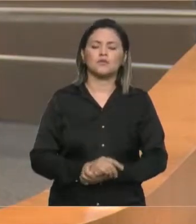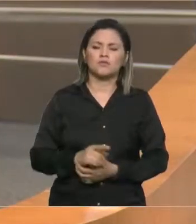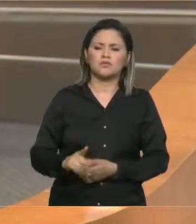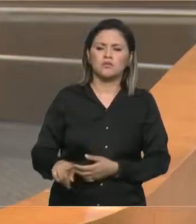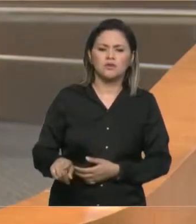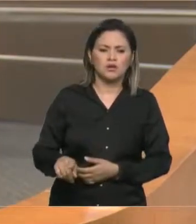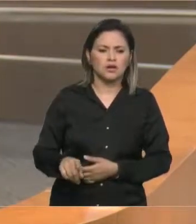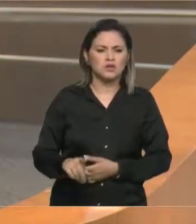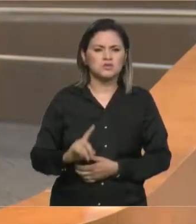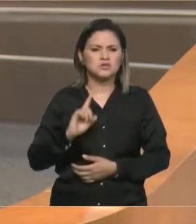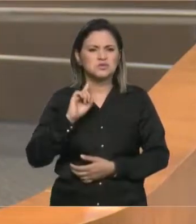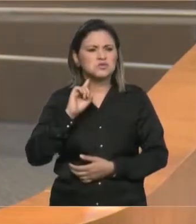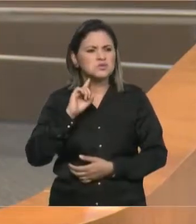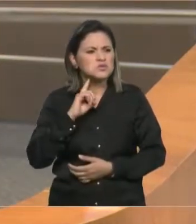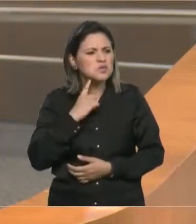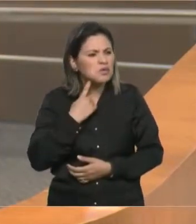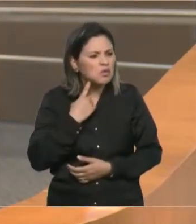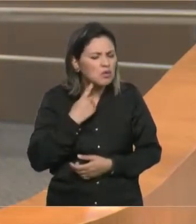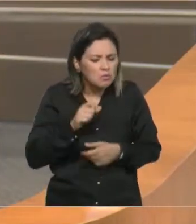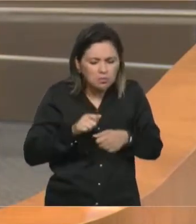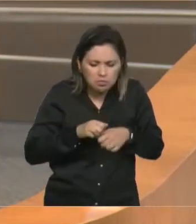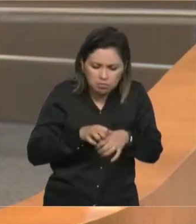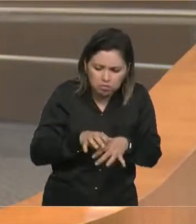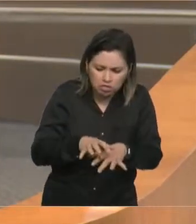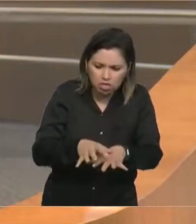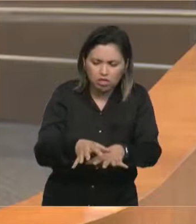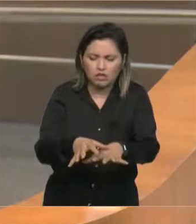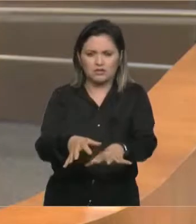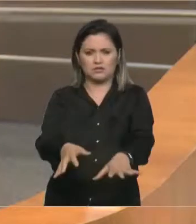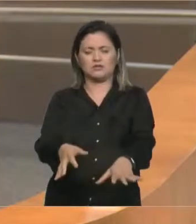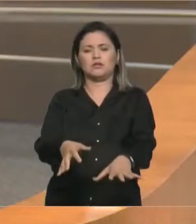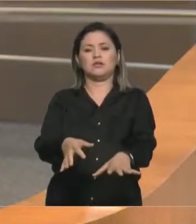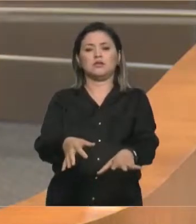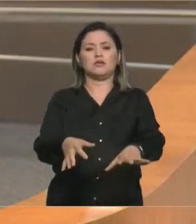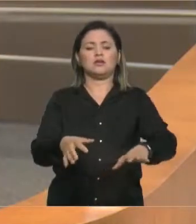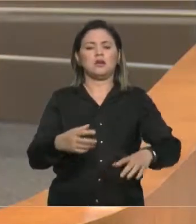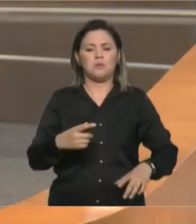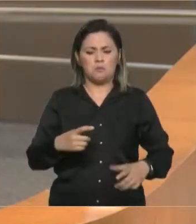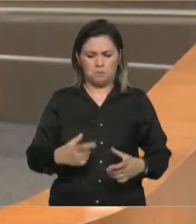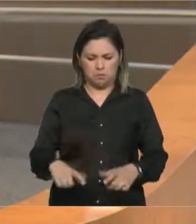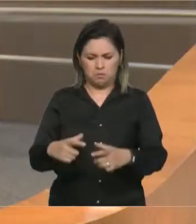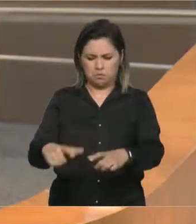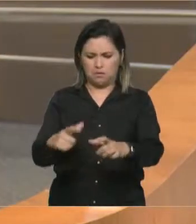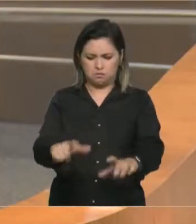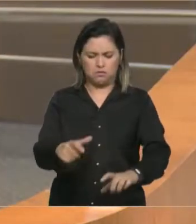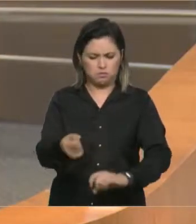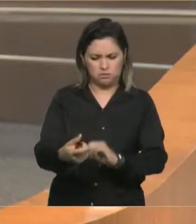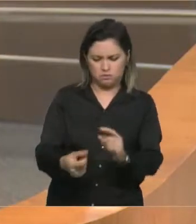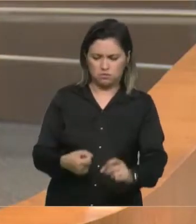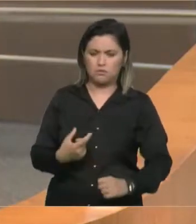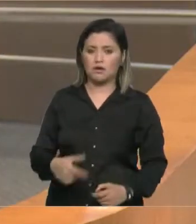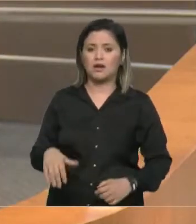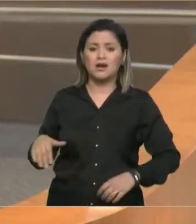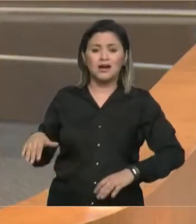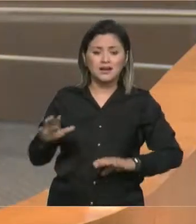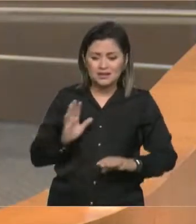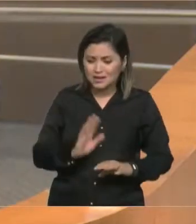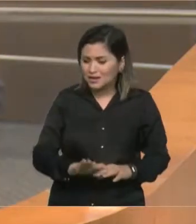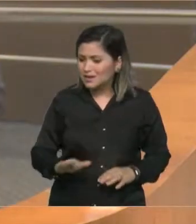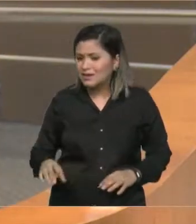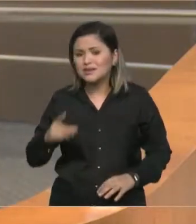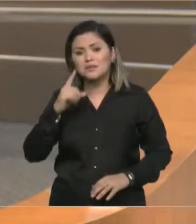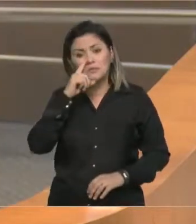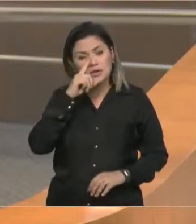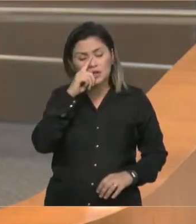esburacada, sem nenhuma condição de sobreviver naquela rua, crianças correndo na rua. Então, um verdadeiro